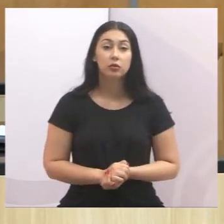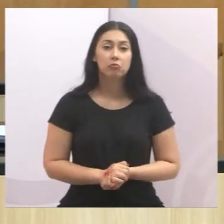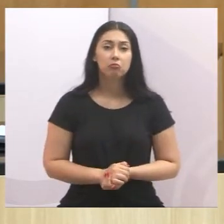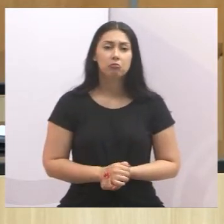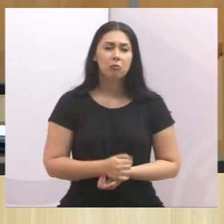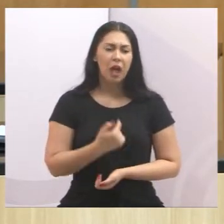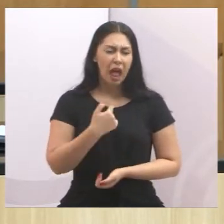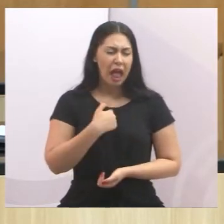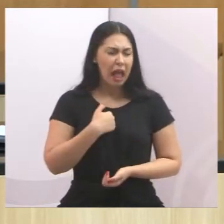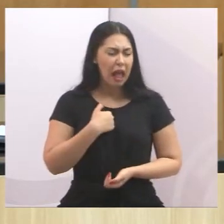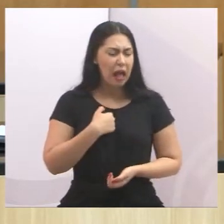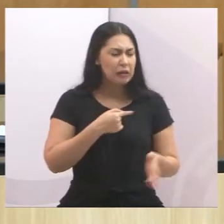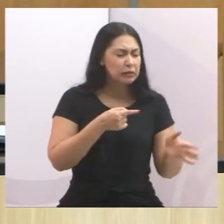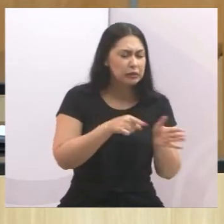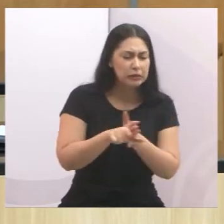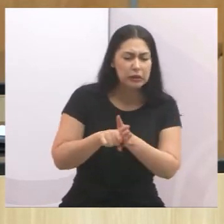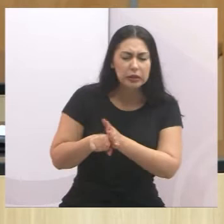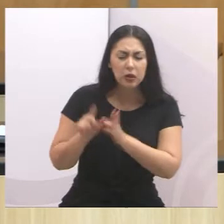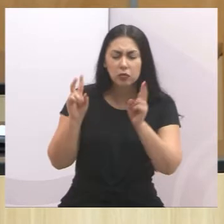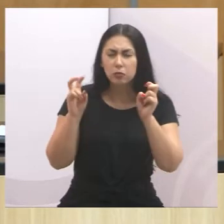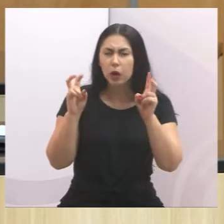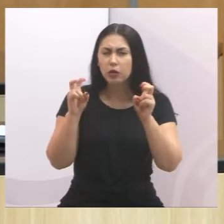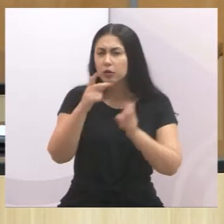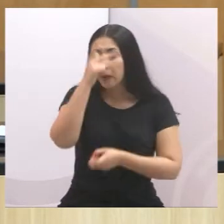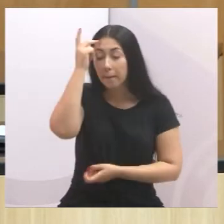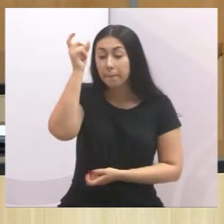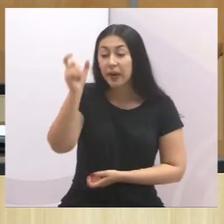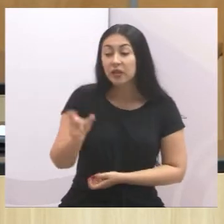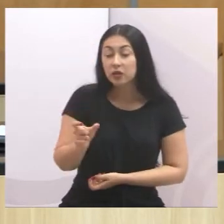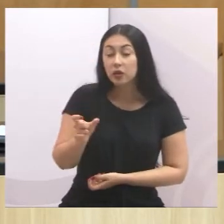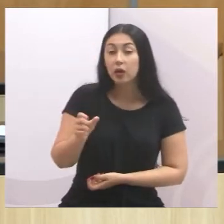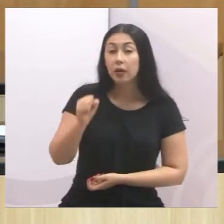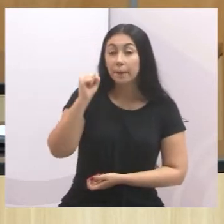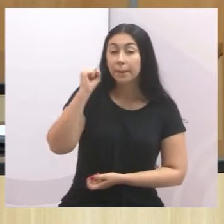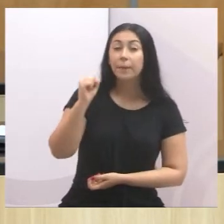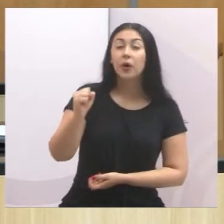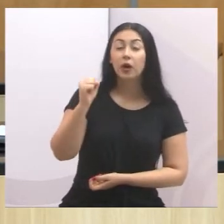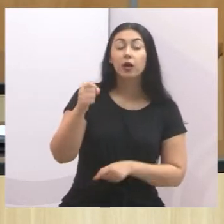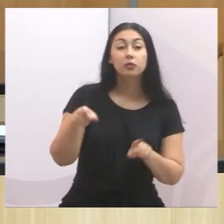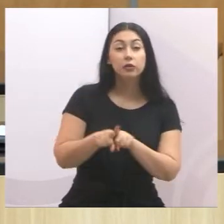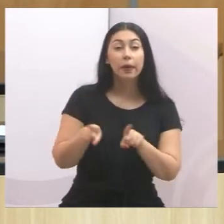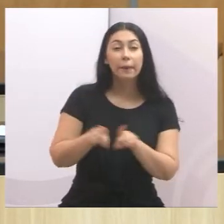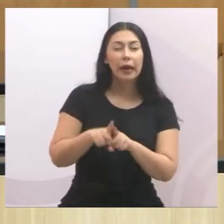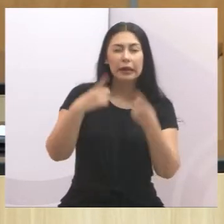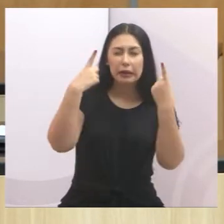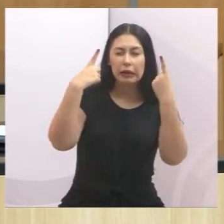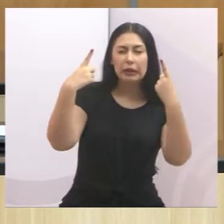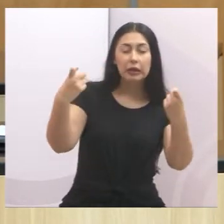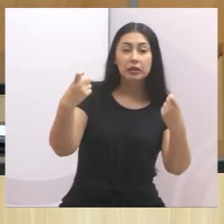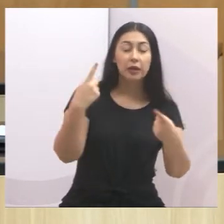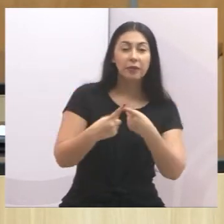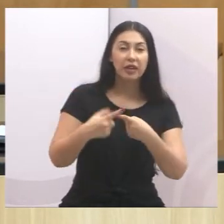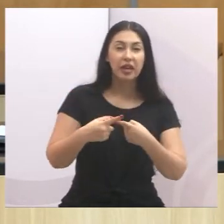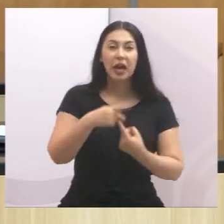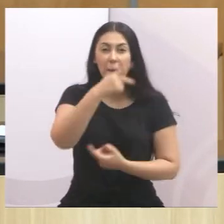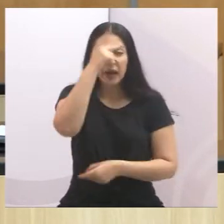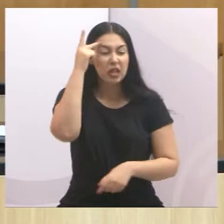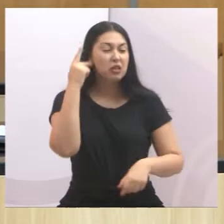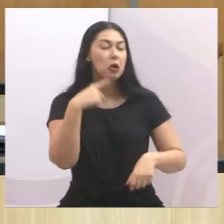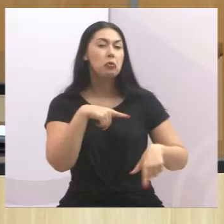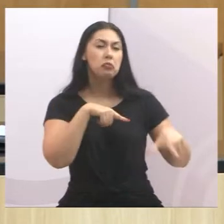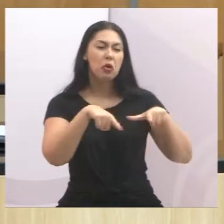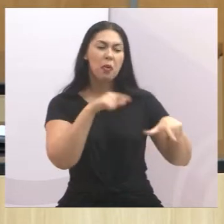mais aprofundada sobre o assassinato de João Alberto dentro do Carrefour, além da violência empregada pelos seguranças, que cabe aqui